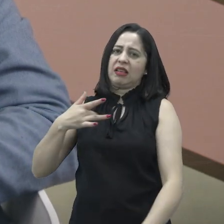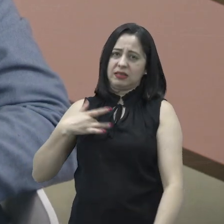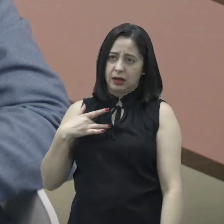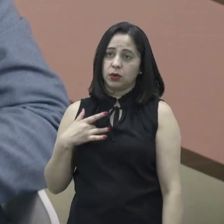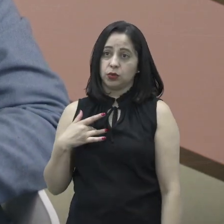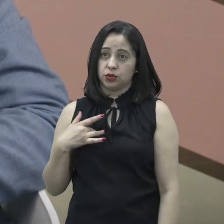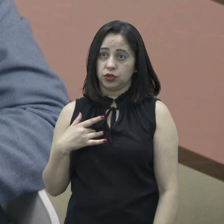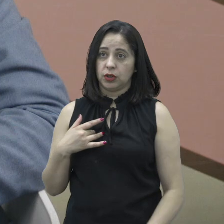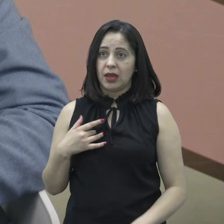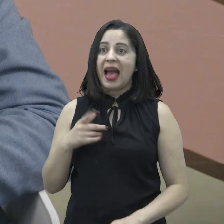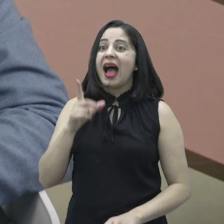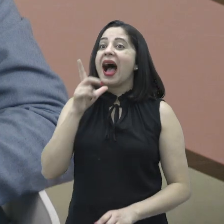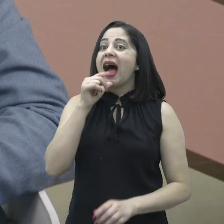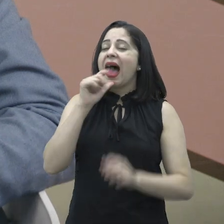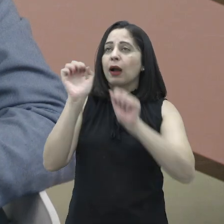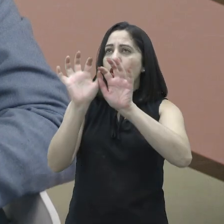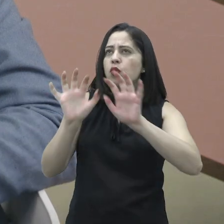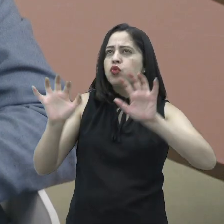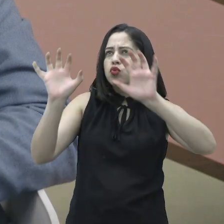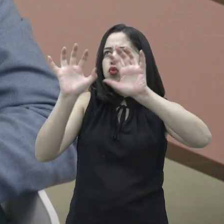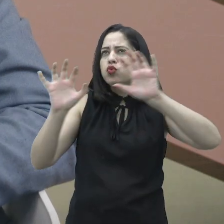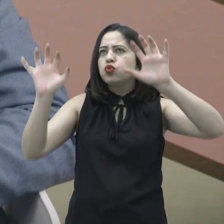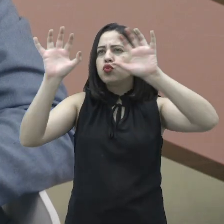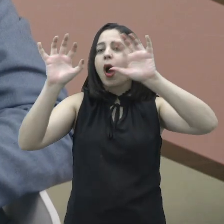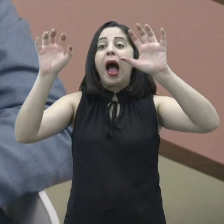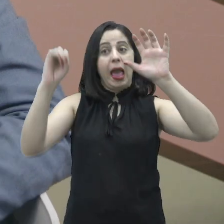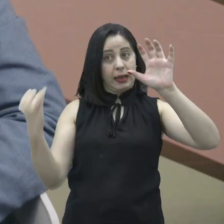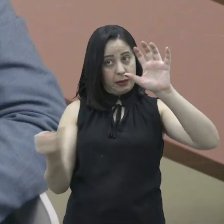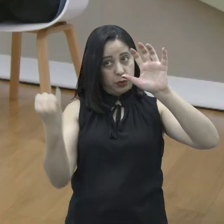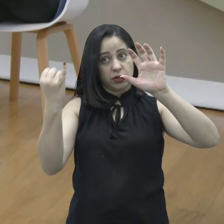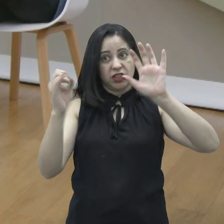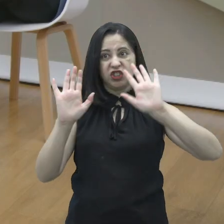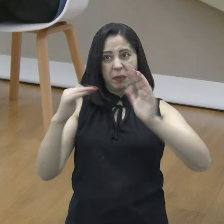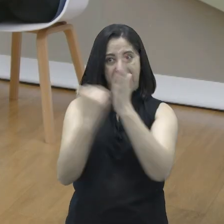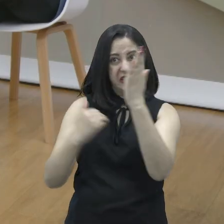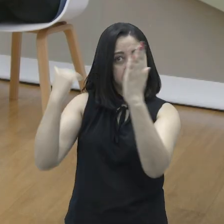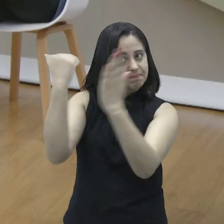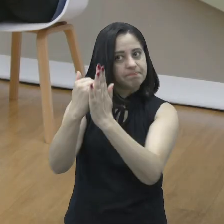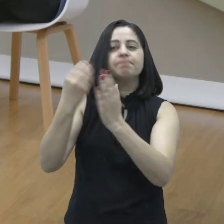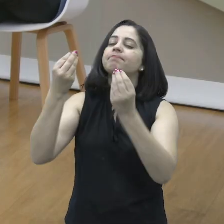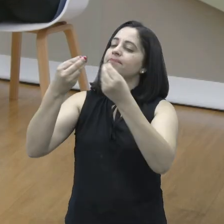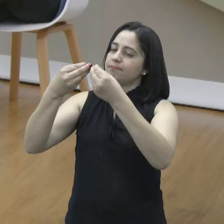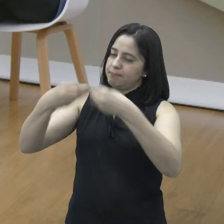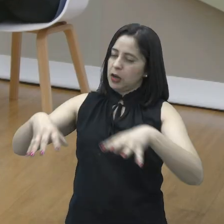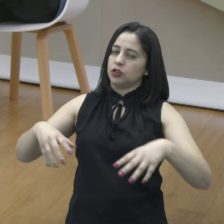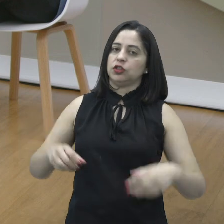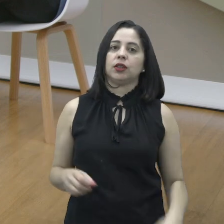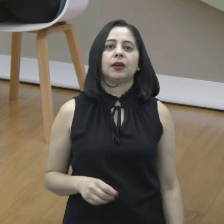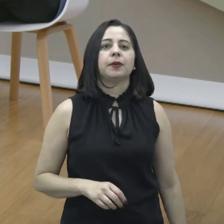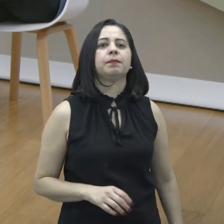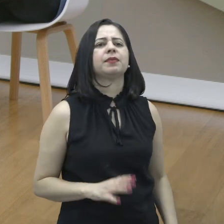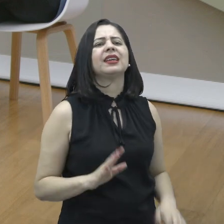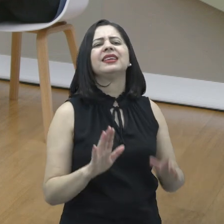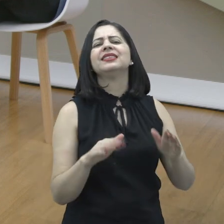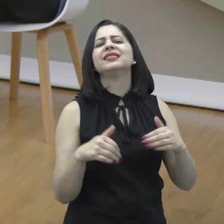umidificar é importante, mas umidificar demais também pode ser prejudicial. Tá certo, perfeito. Doutor, e quando eu devo fazer um check-up para investigar